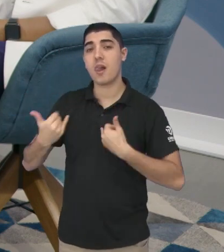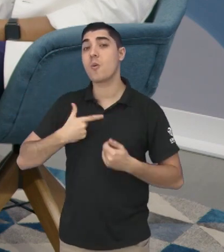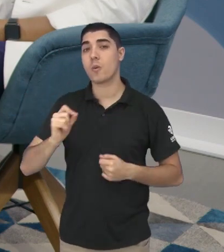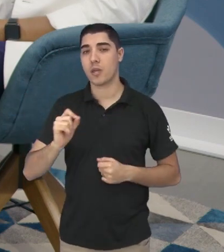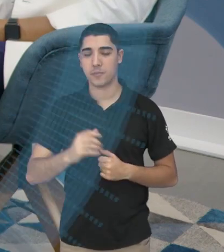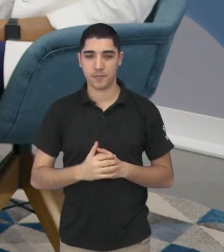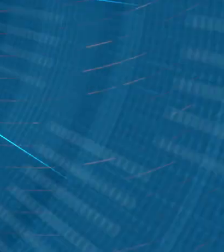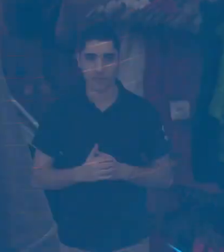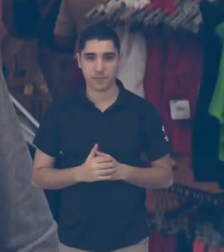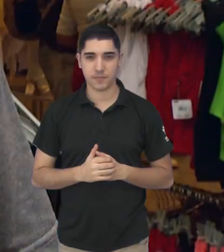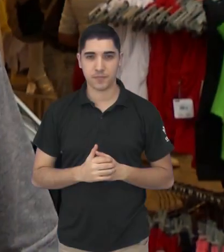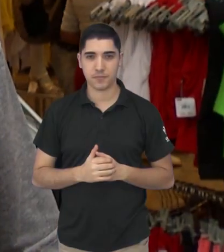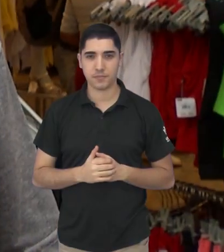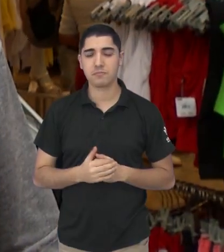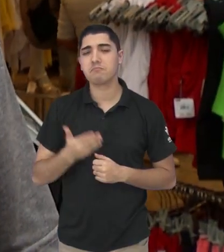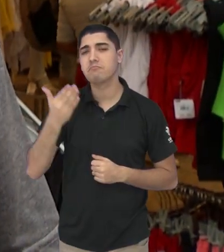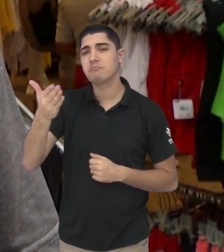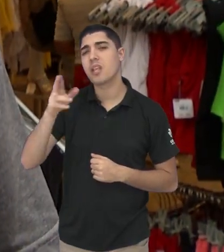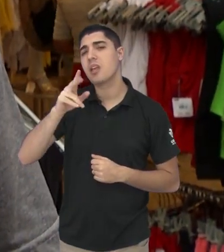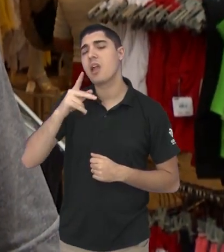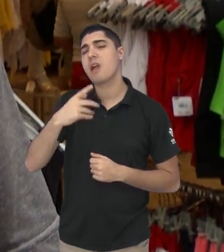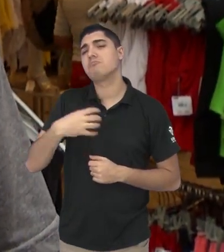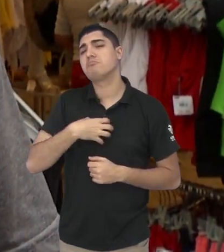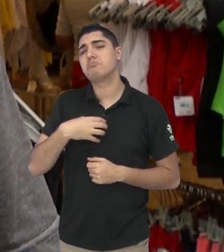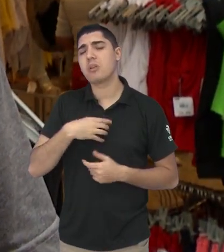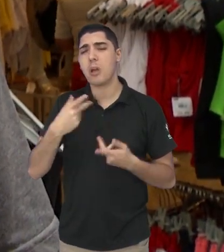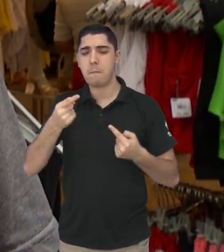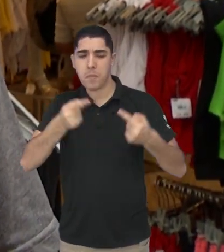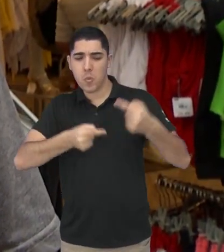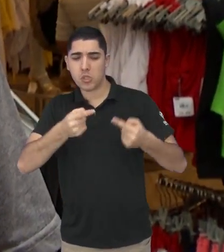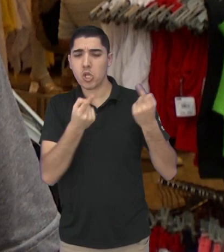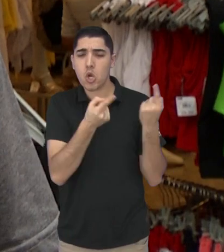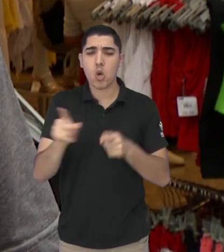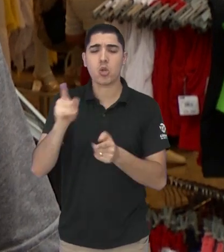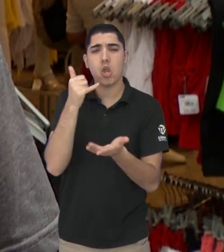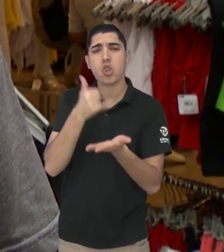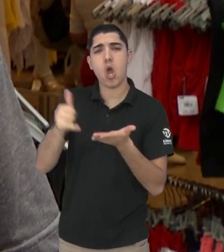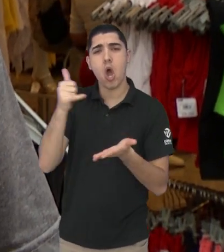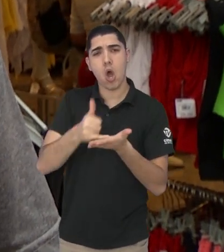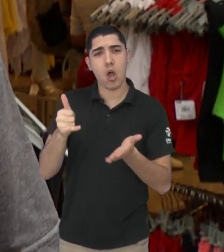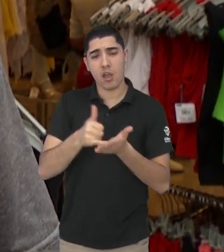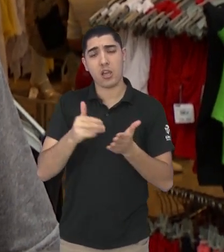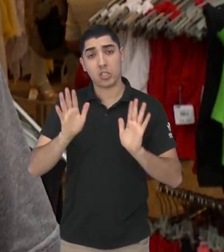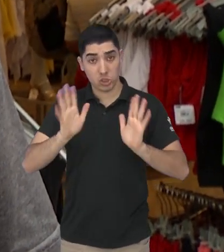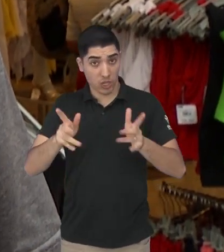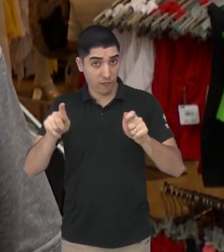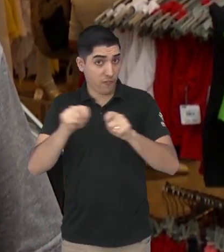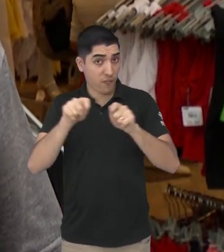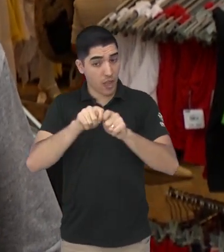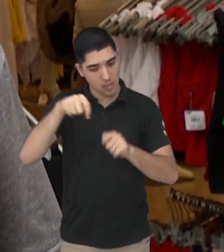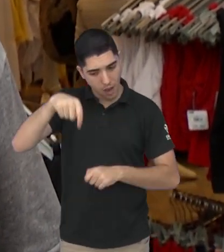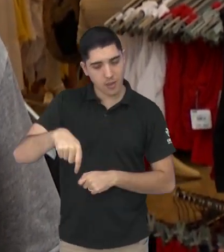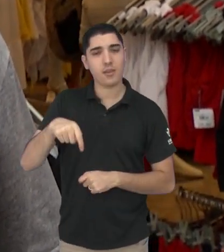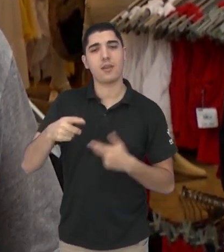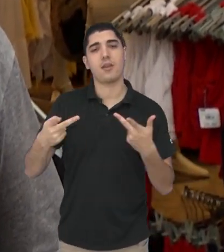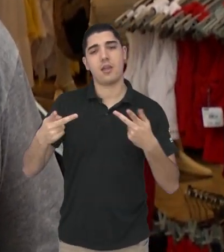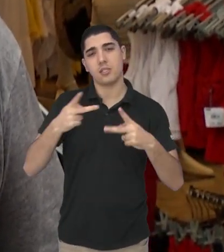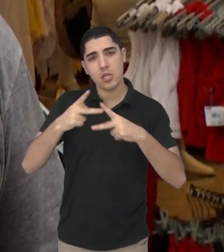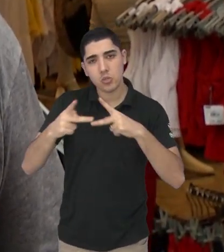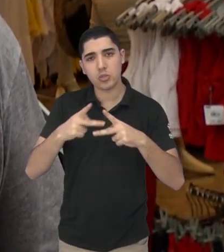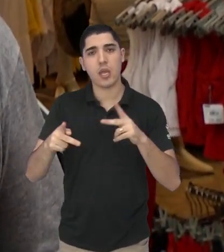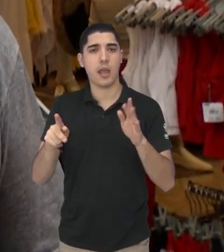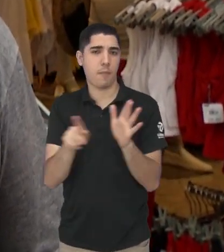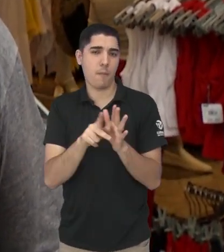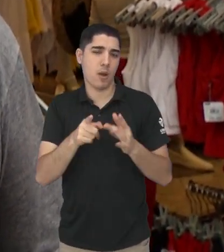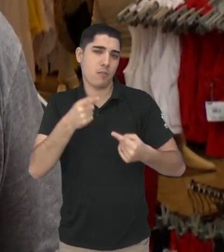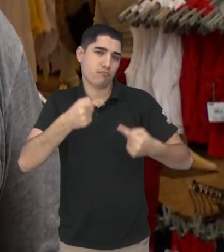munícipes. Vamos ver. O que o senhor acha sobre essa política de prevenção de drogas que é feita, né, atualmente em termos